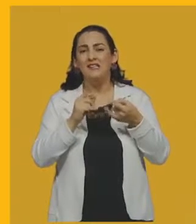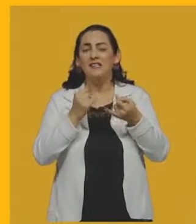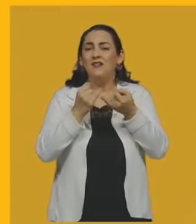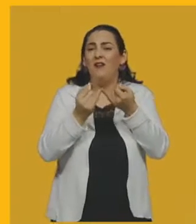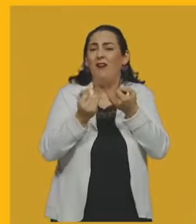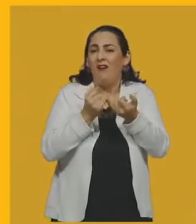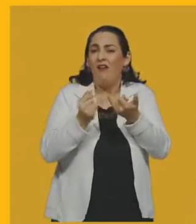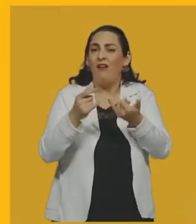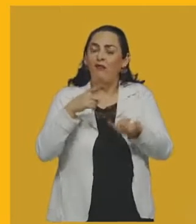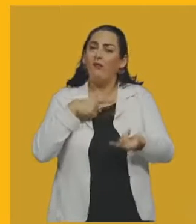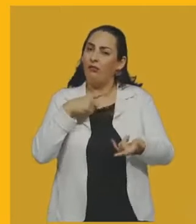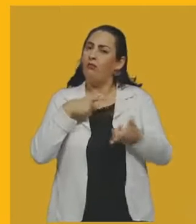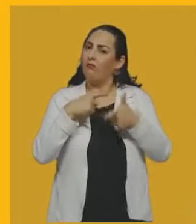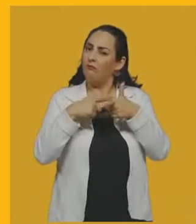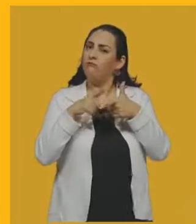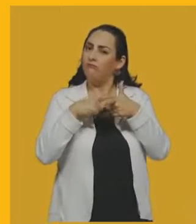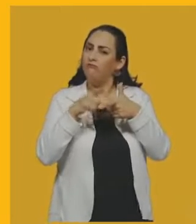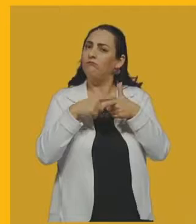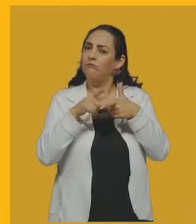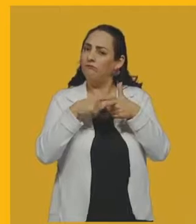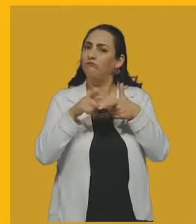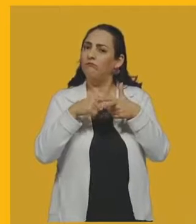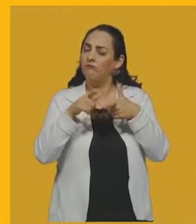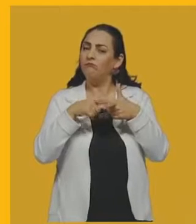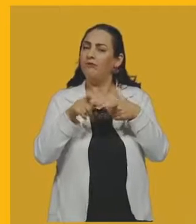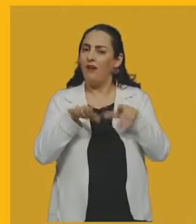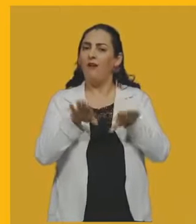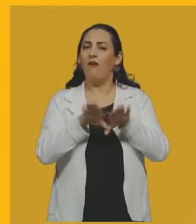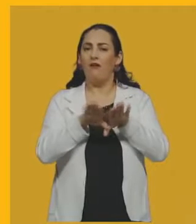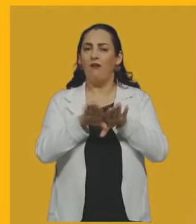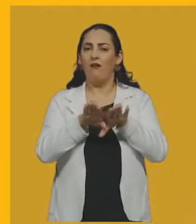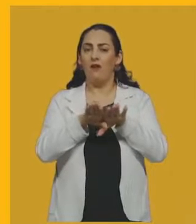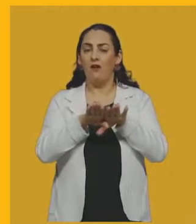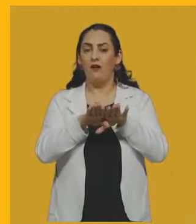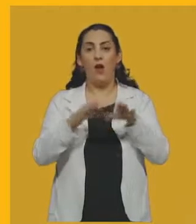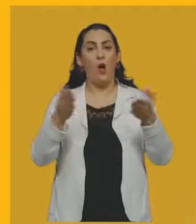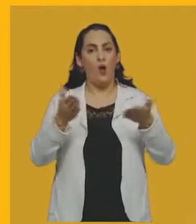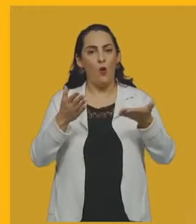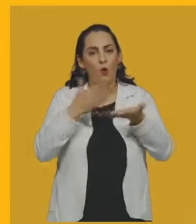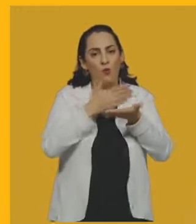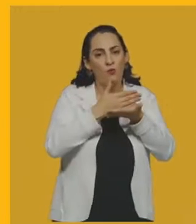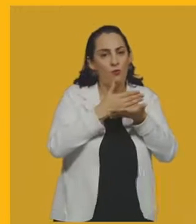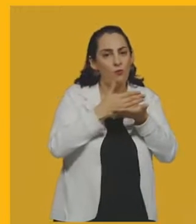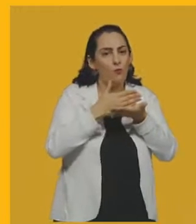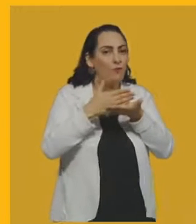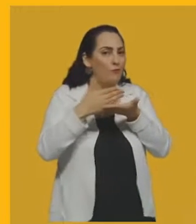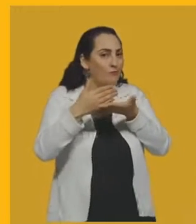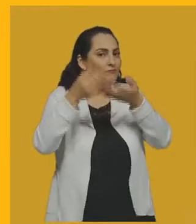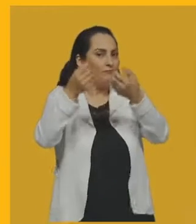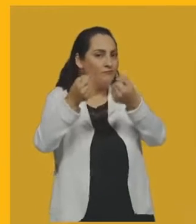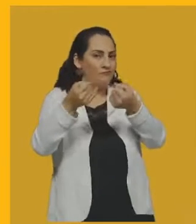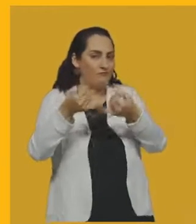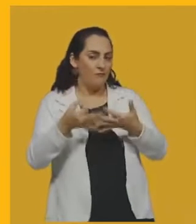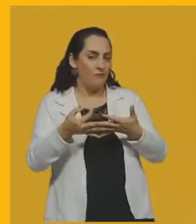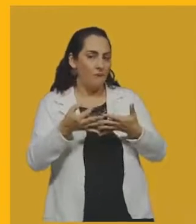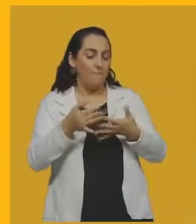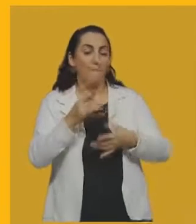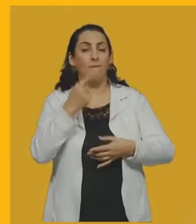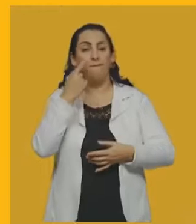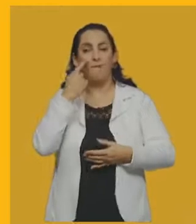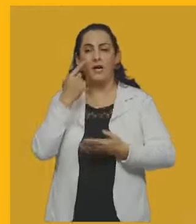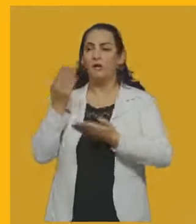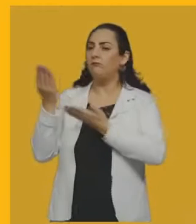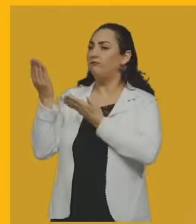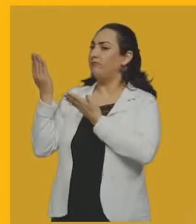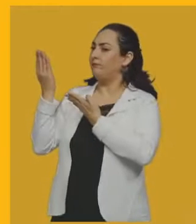tinha dificuldades, ou seja, ele também tinha problemas. E nós vamos começar a partir daí, ok? Então, vamos ler aqui. Então,